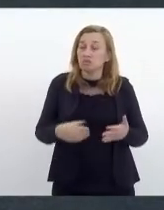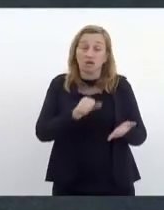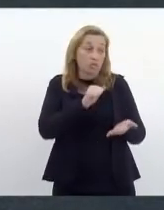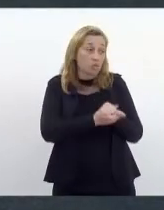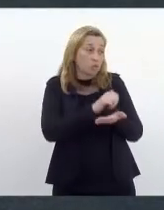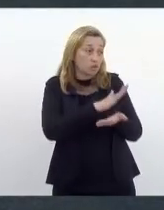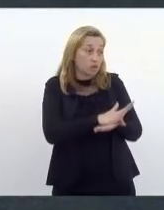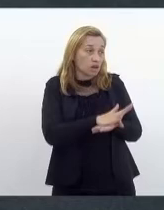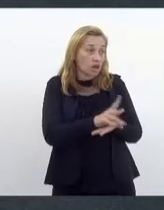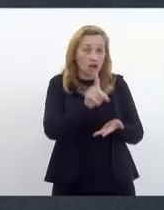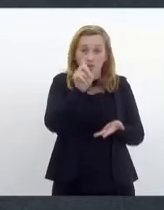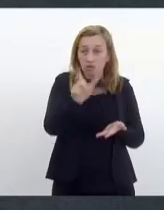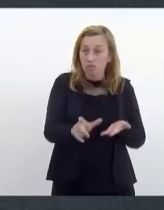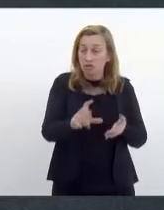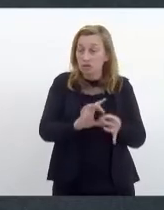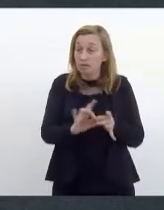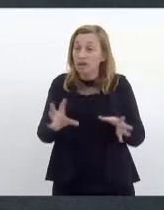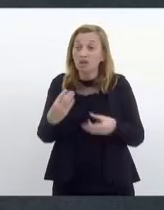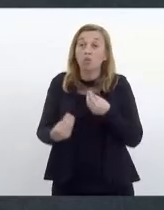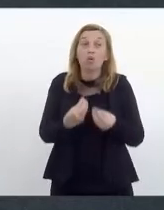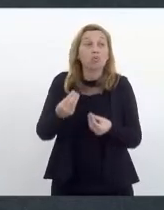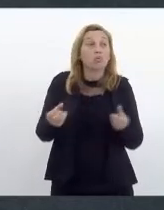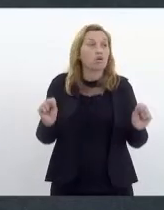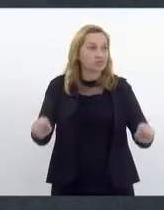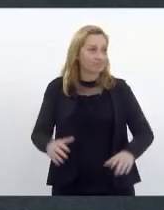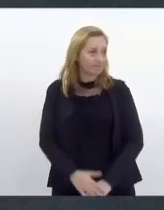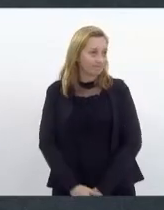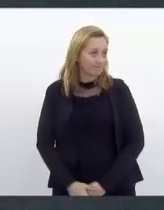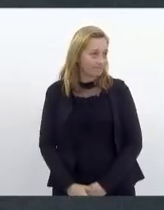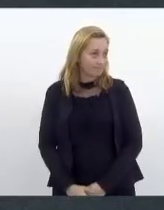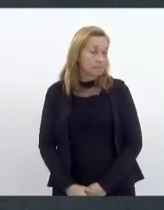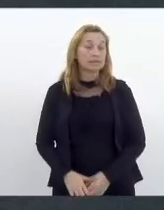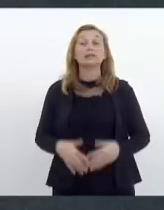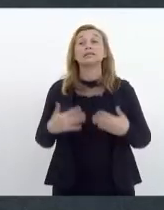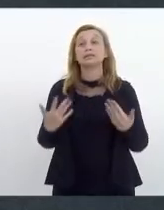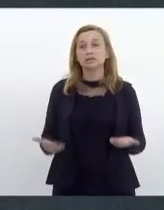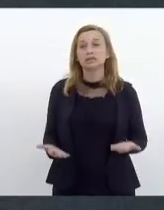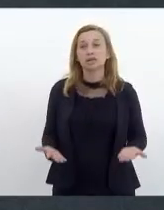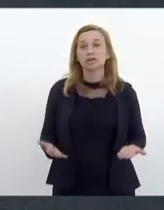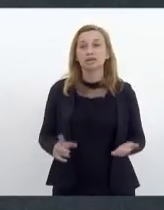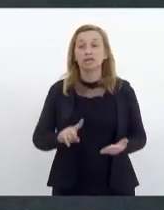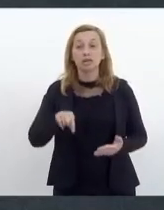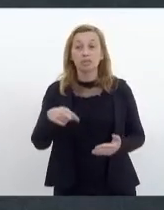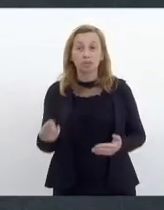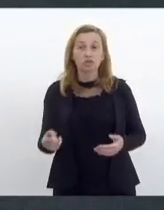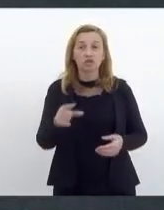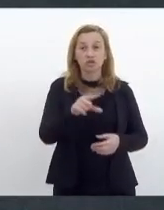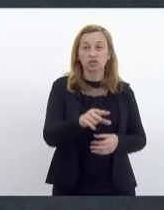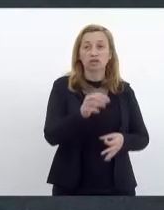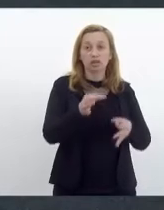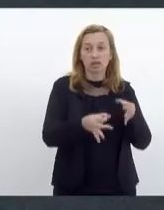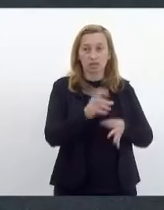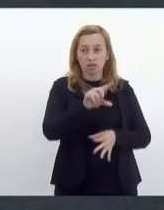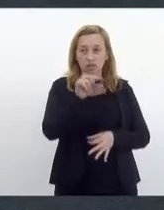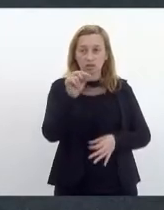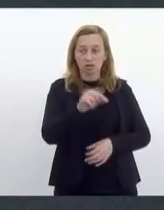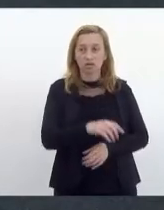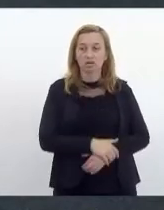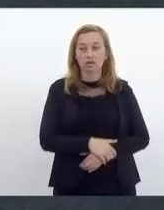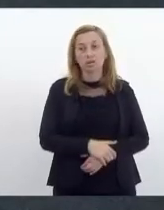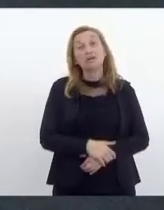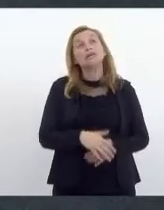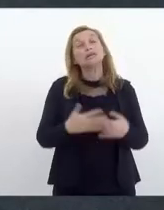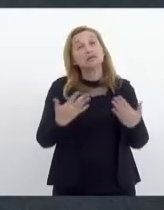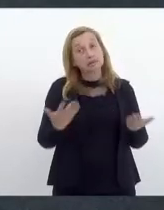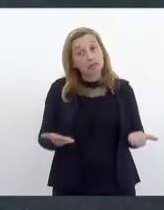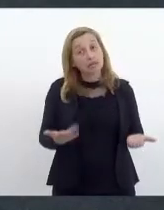cidadão é absolvido, como é que pode? Então, não é pelo ato, é pós-decisão. 20 anos após, então. Então, tem